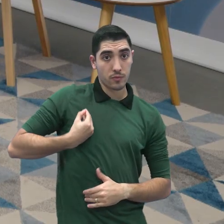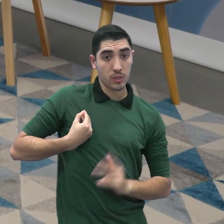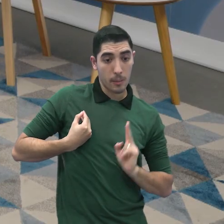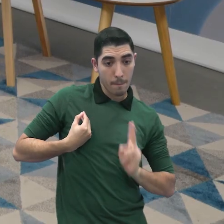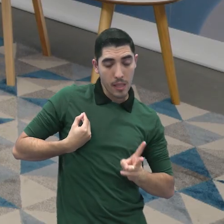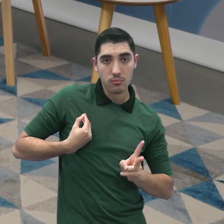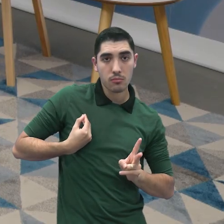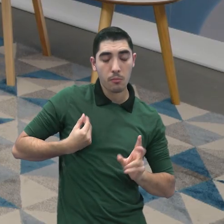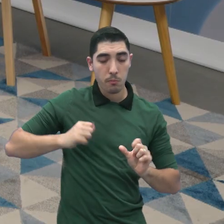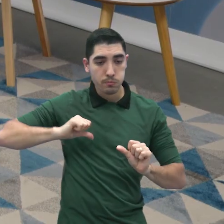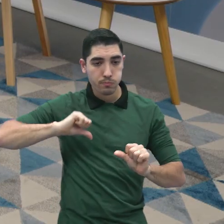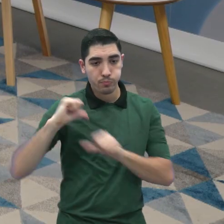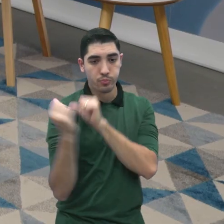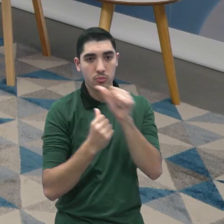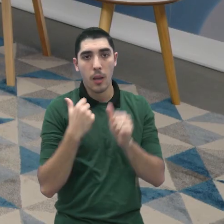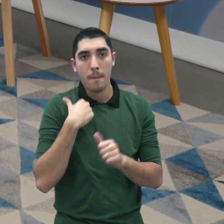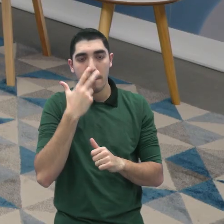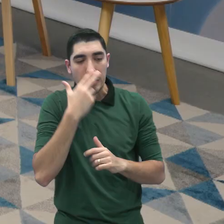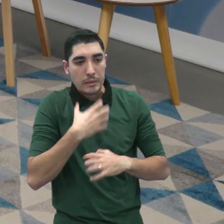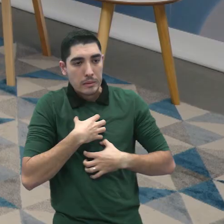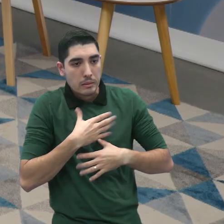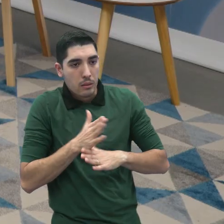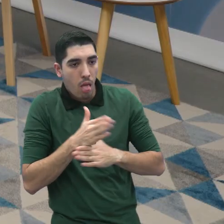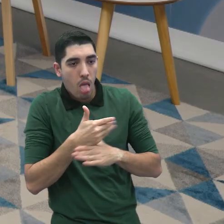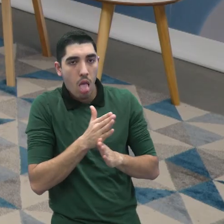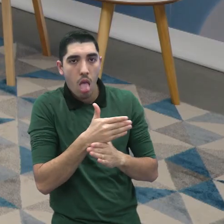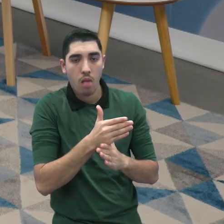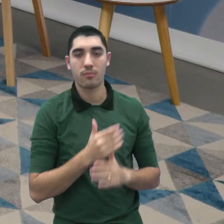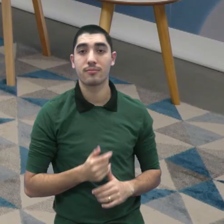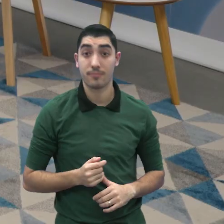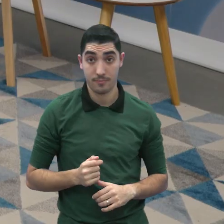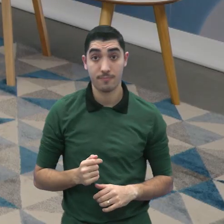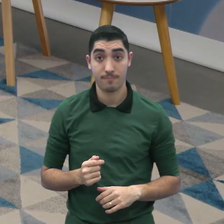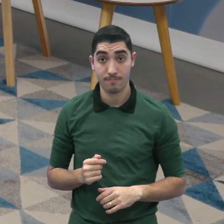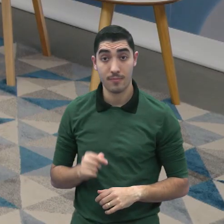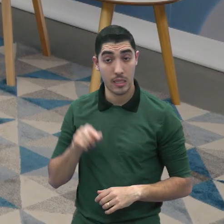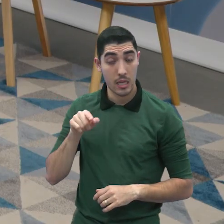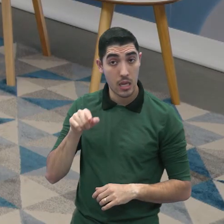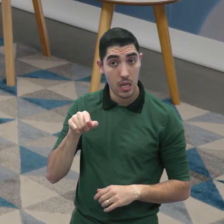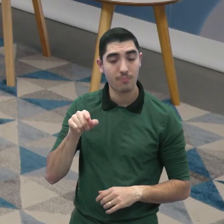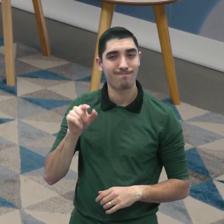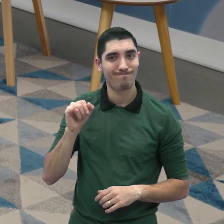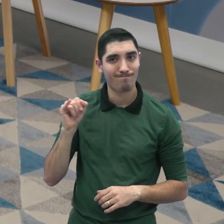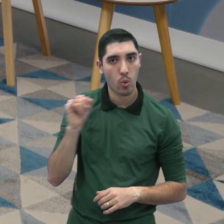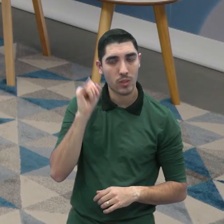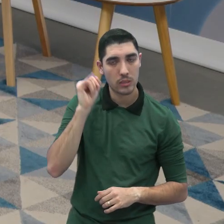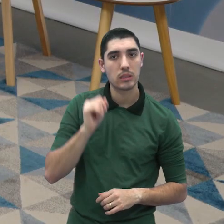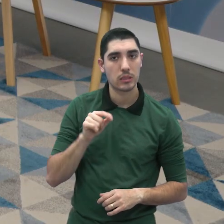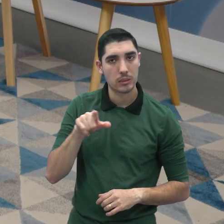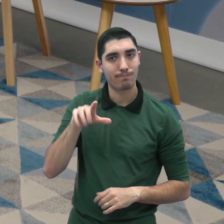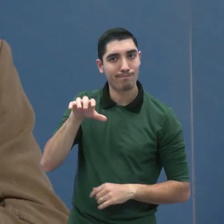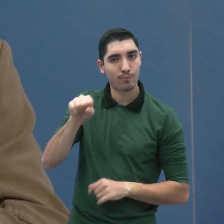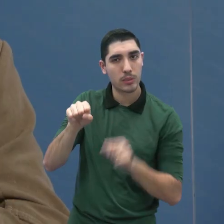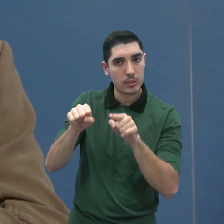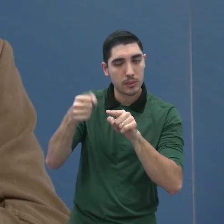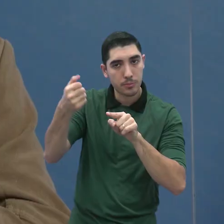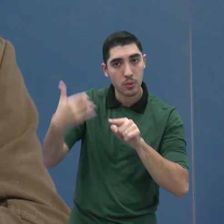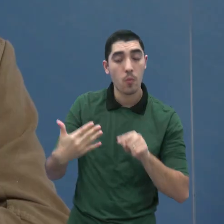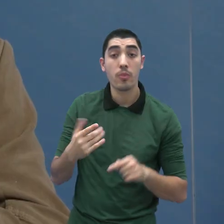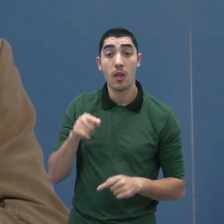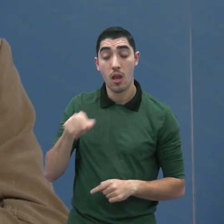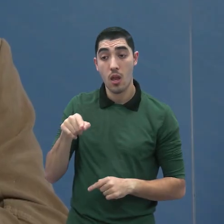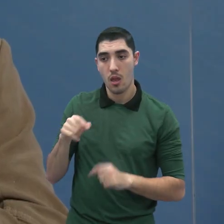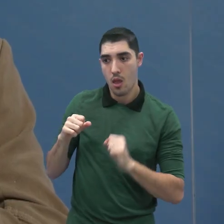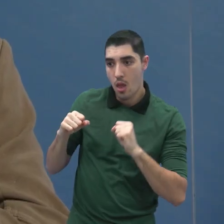Porque realmente se perde por completo. Isso que se torna um ponto importante. Eu vejo assim que o fanatismo